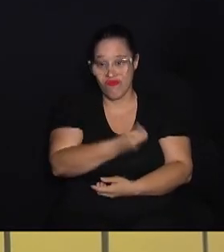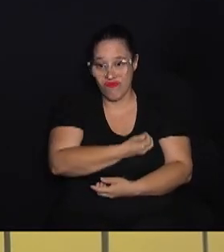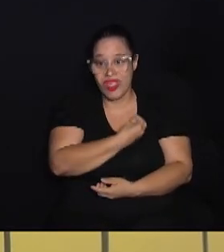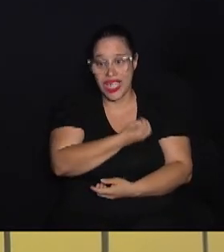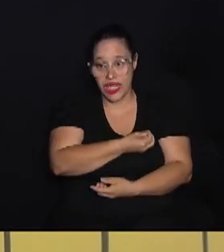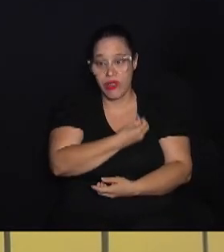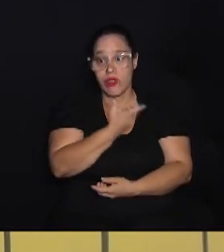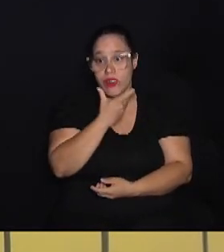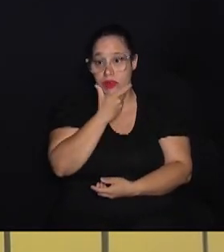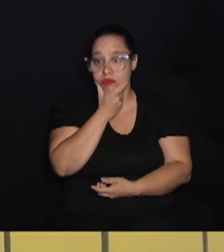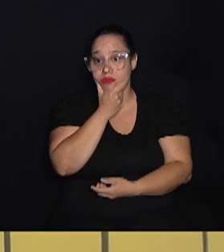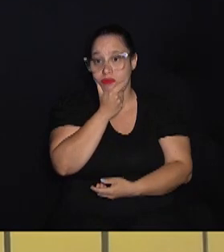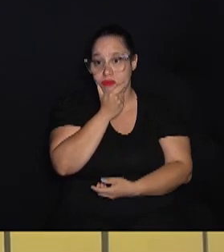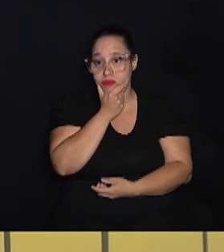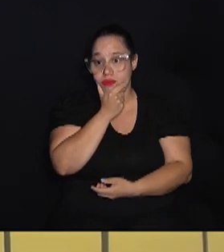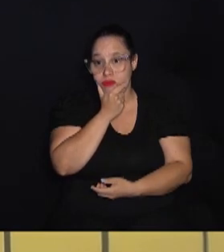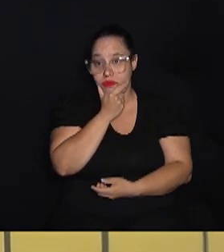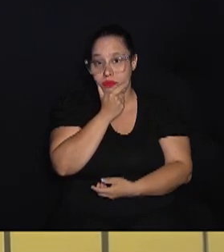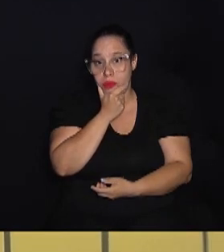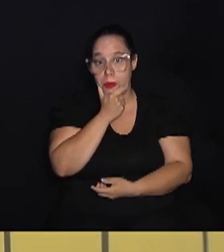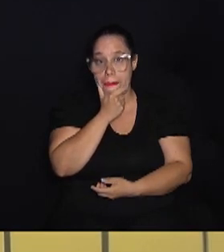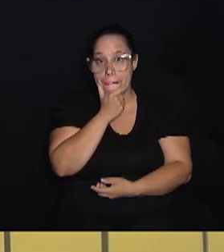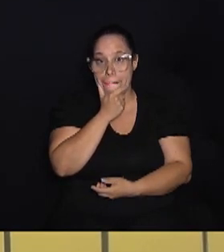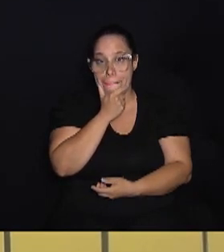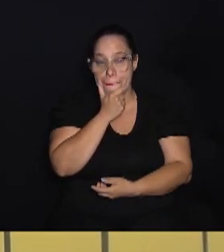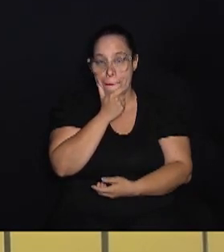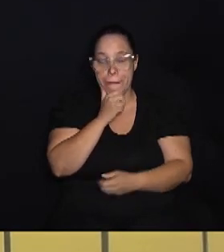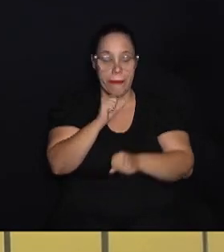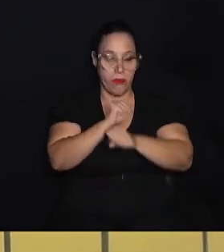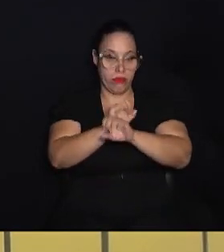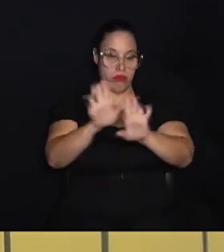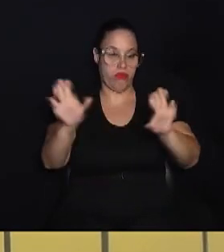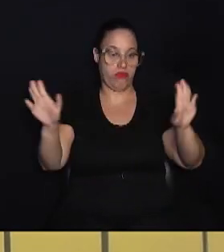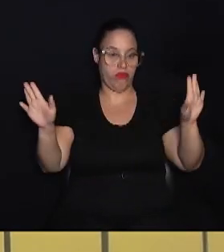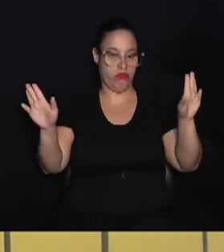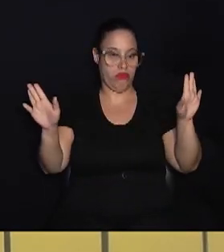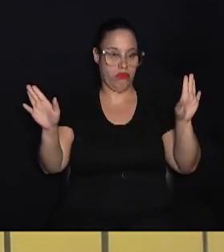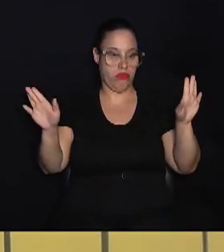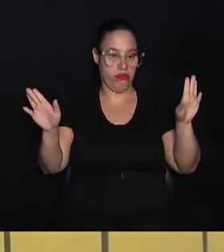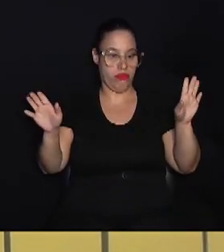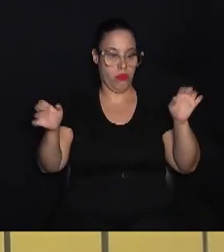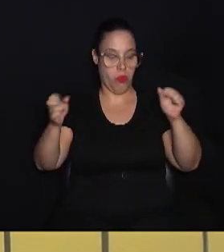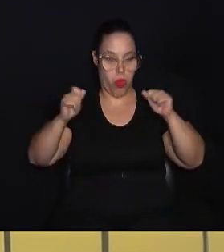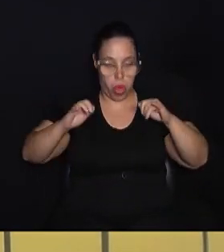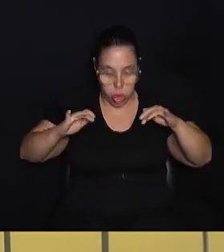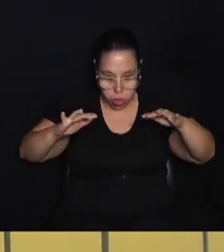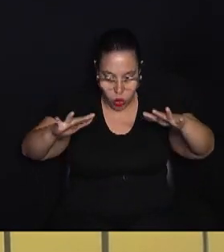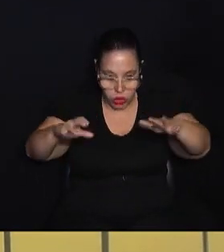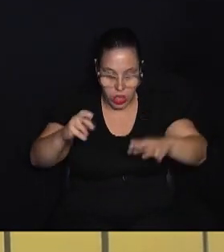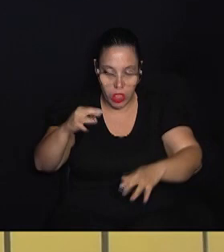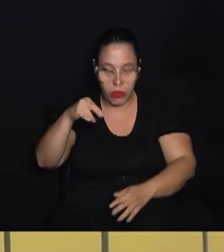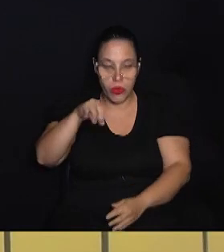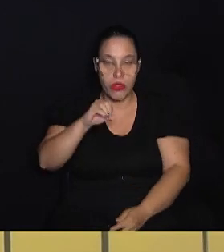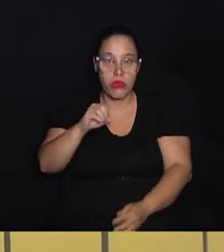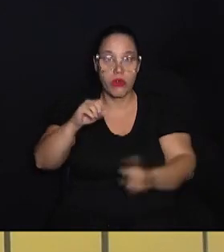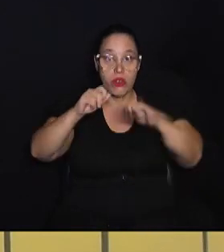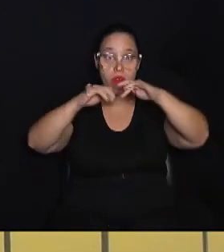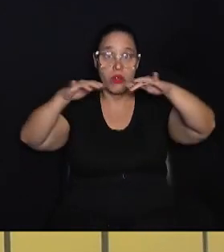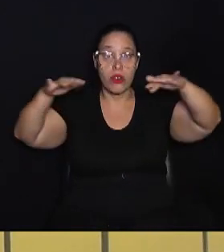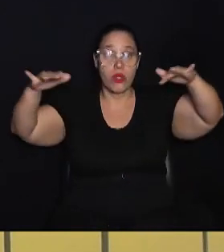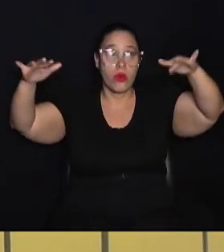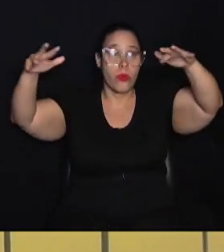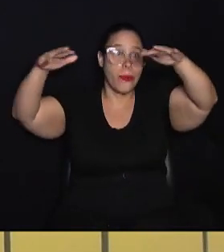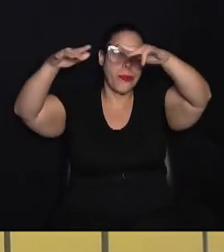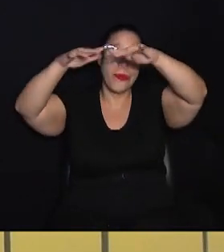né? Que mesmo que a gente pare totalmente todas as emissões, esse carbono que está na atmosfera vai demorar